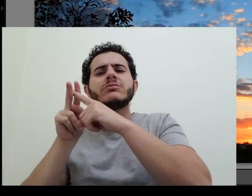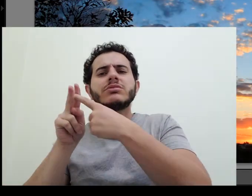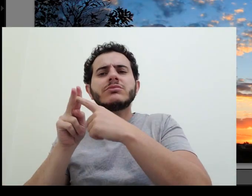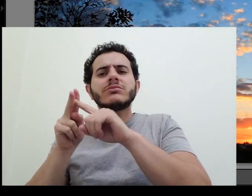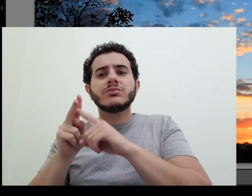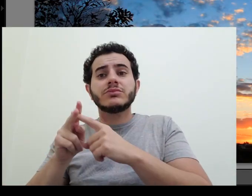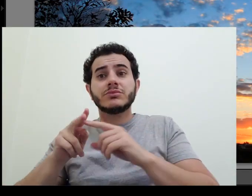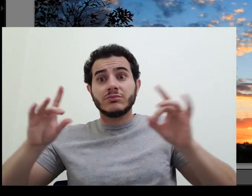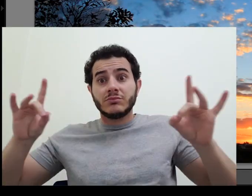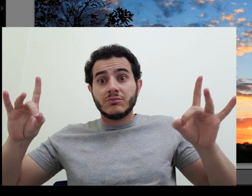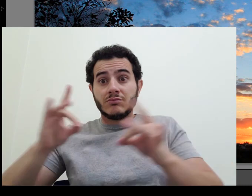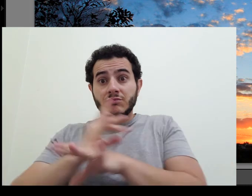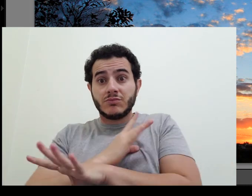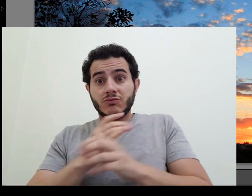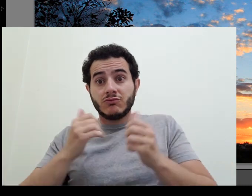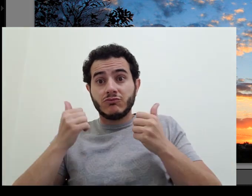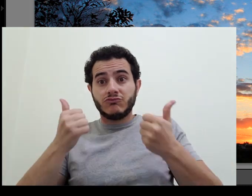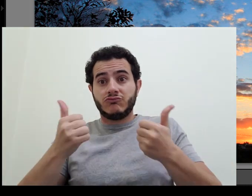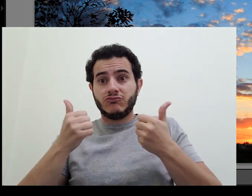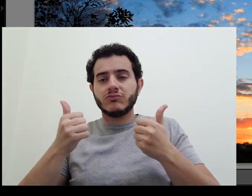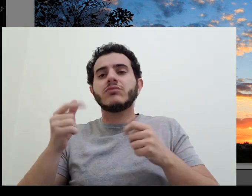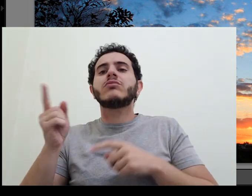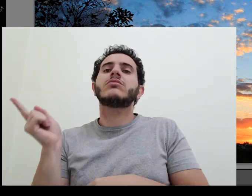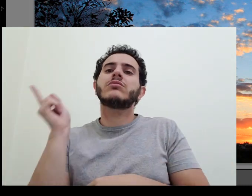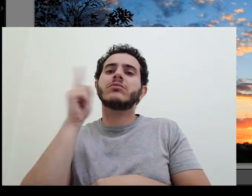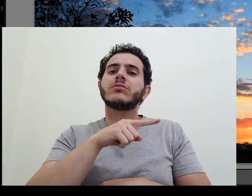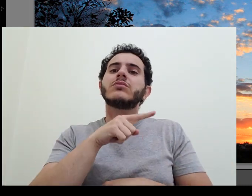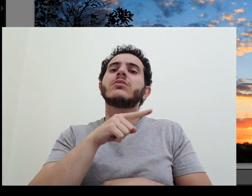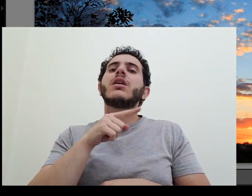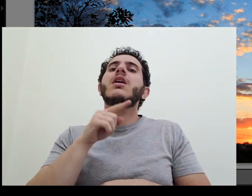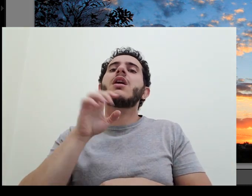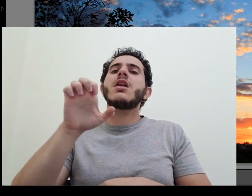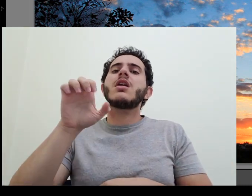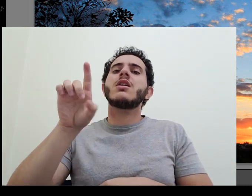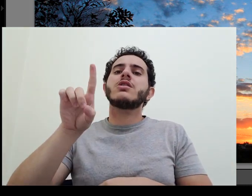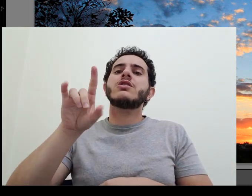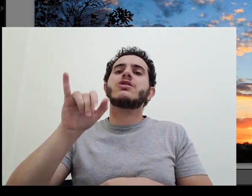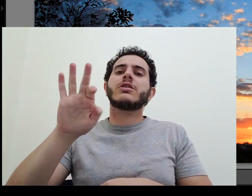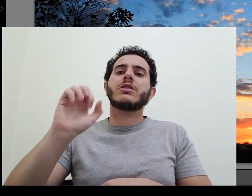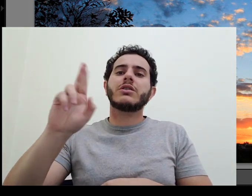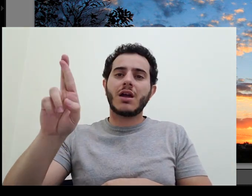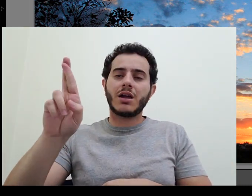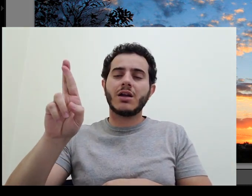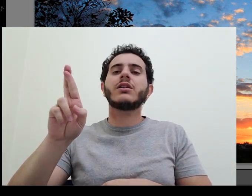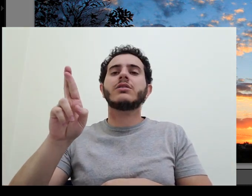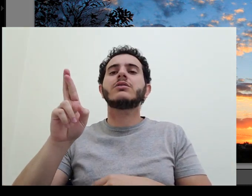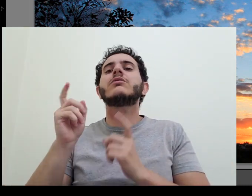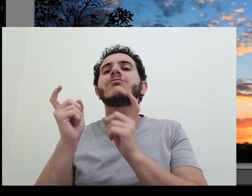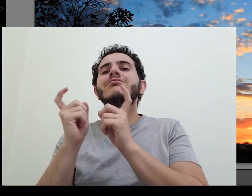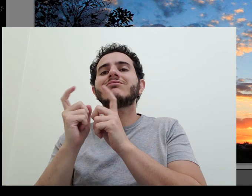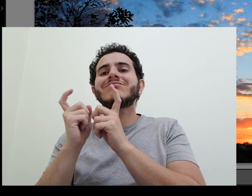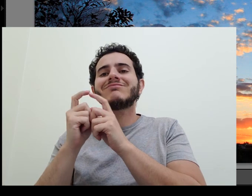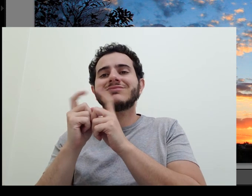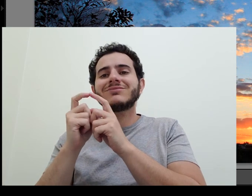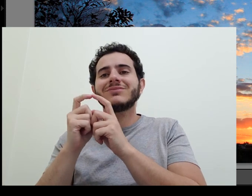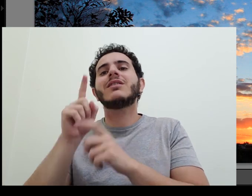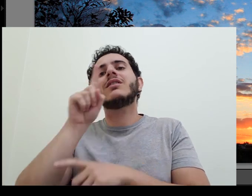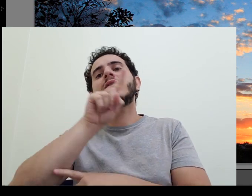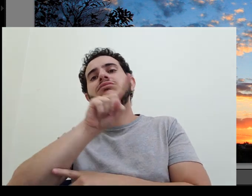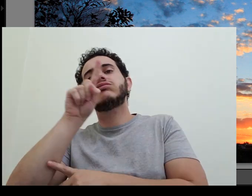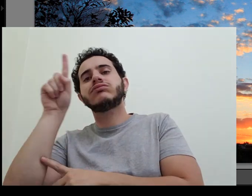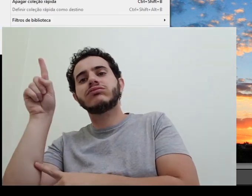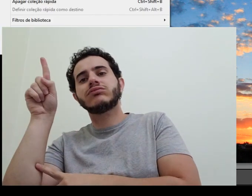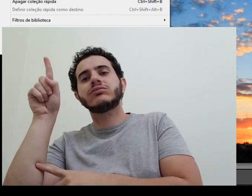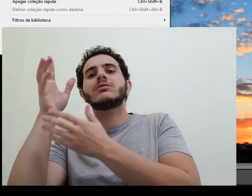visualiza. Então o exercício é fazer esses ajustes nessa foto. Depois que fizer esses ajustes nessa foto, vir em